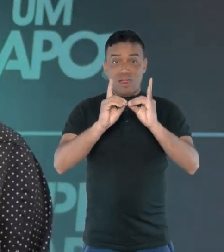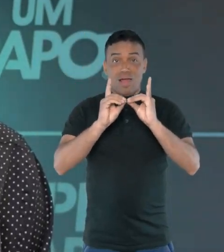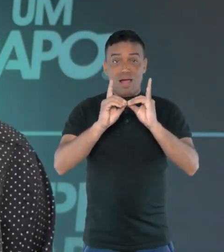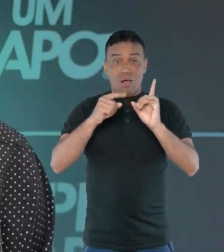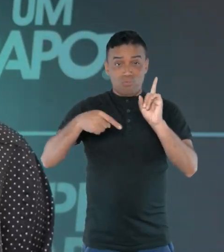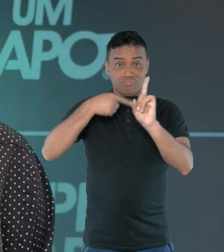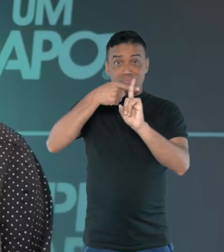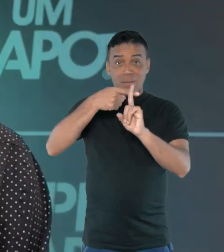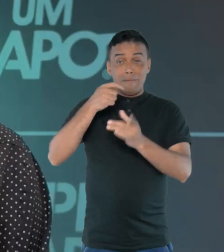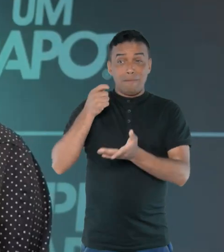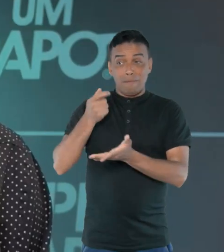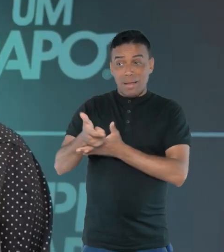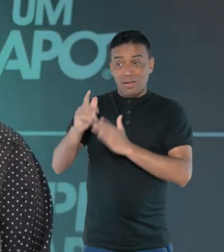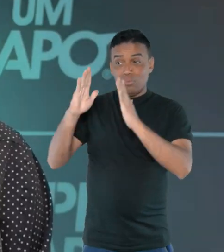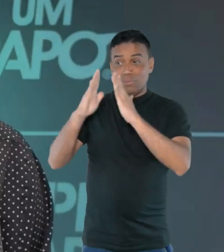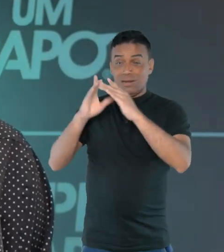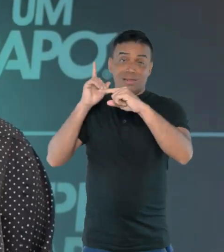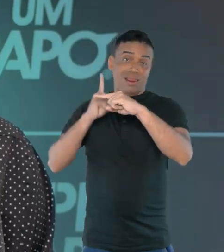São João das Missões.